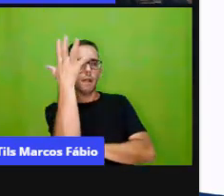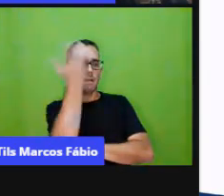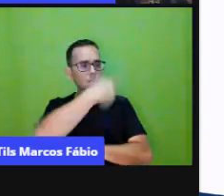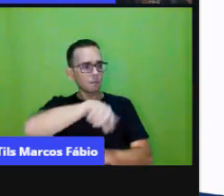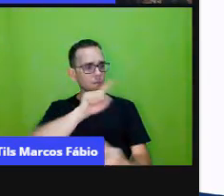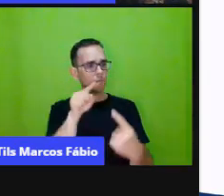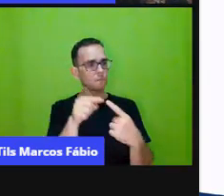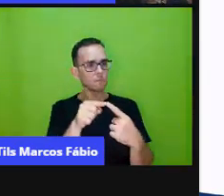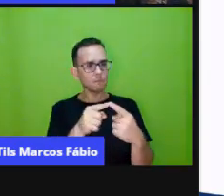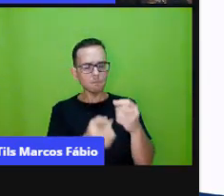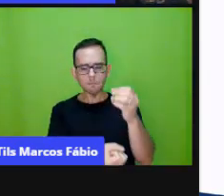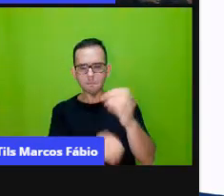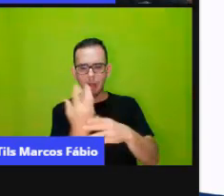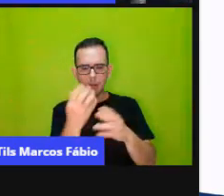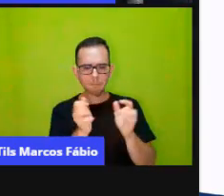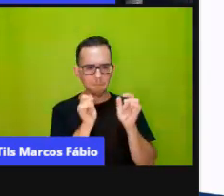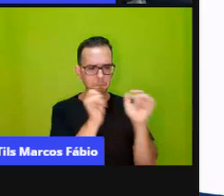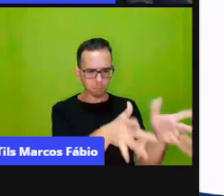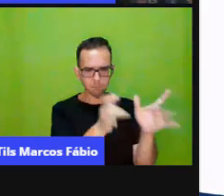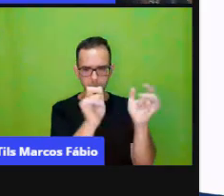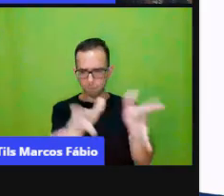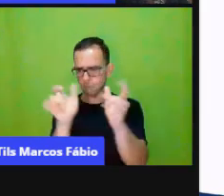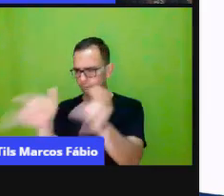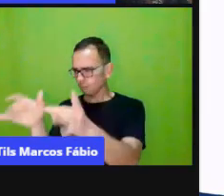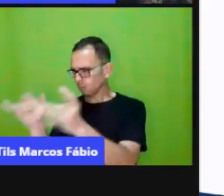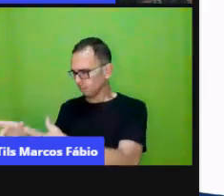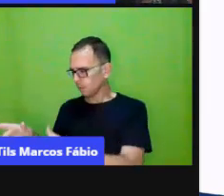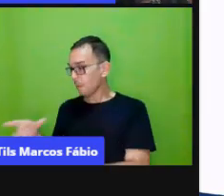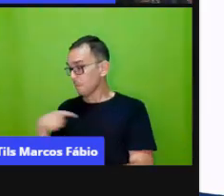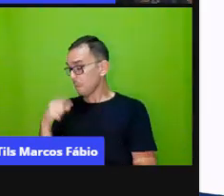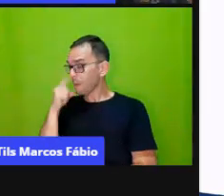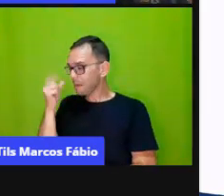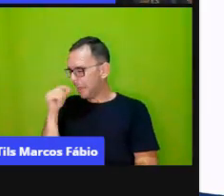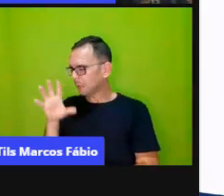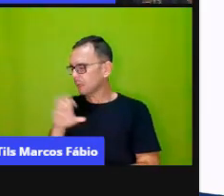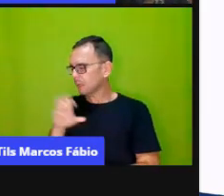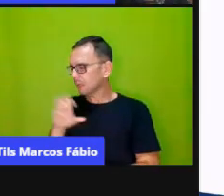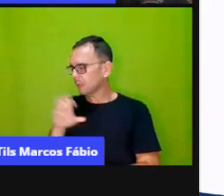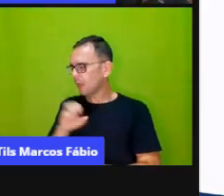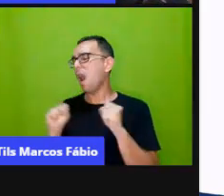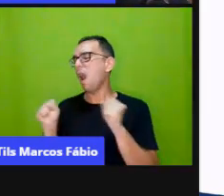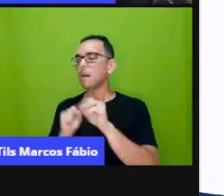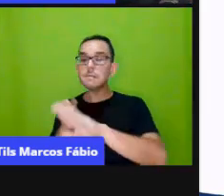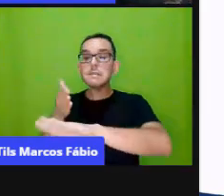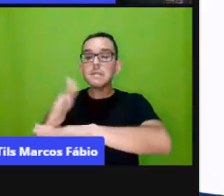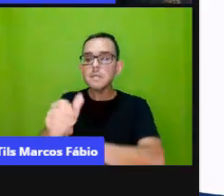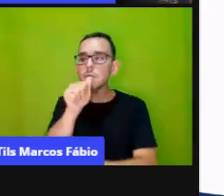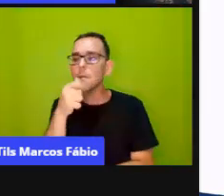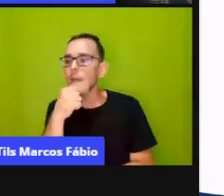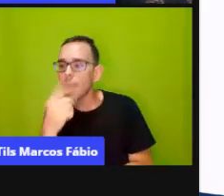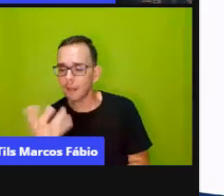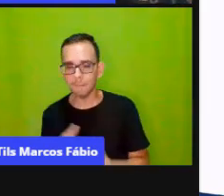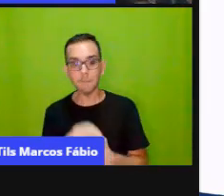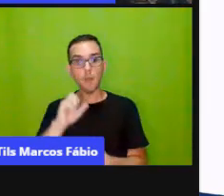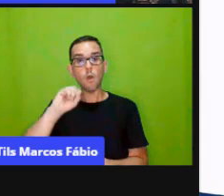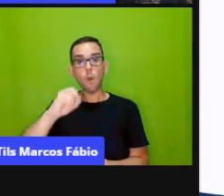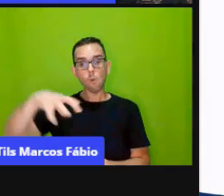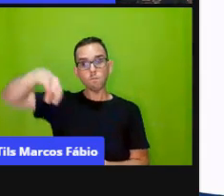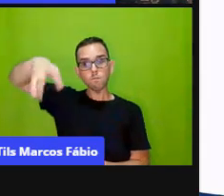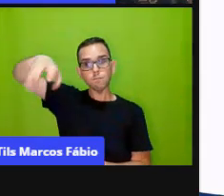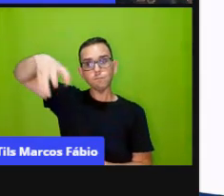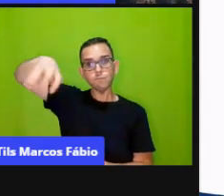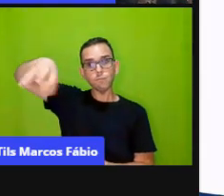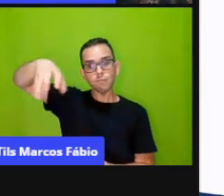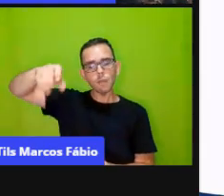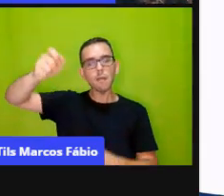aparecem poças de água no quintal, e o meu gato adora ir lá e tomar água, tá? Ou então na torneira também, eu posso abrir